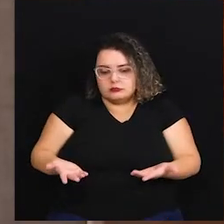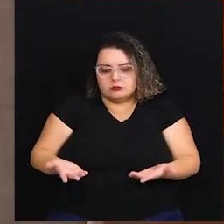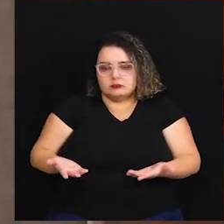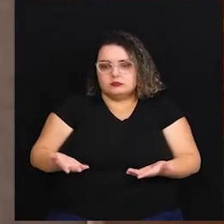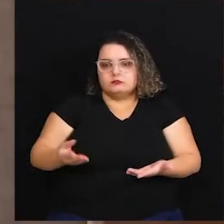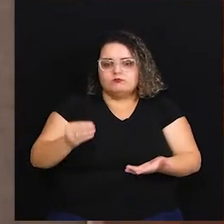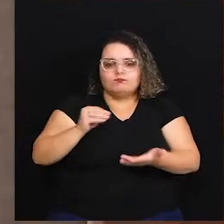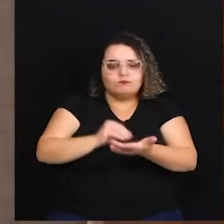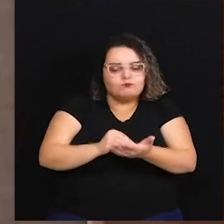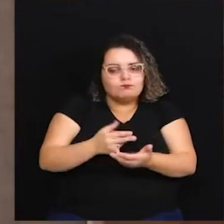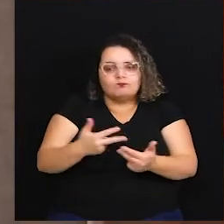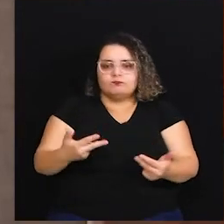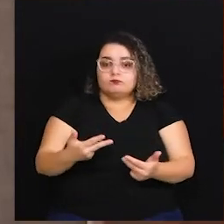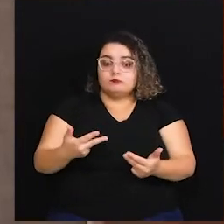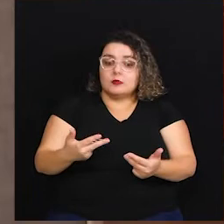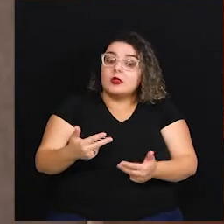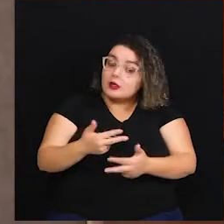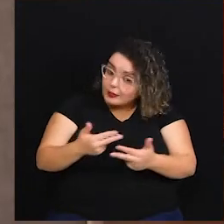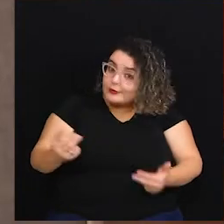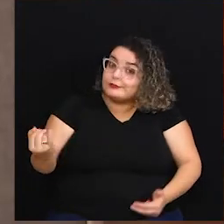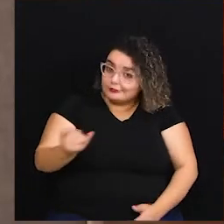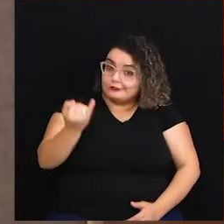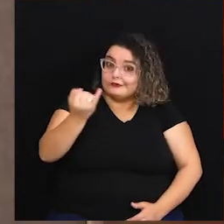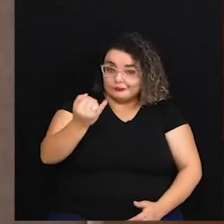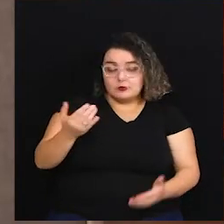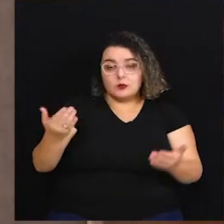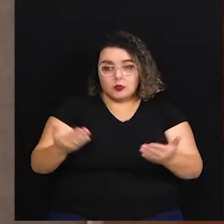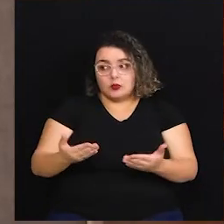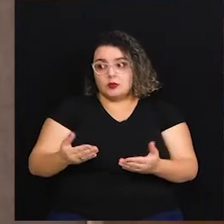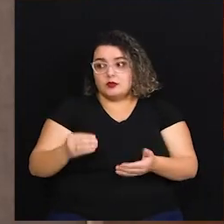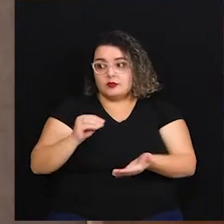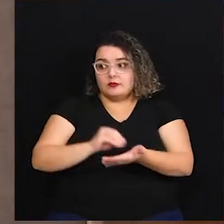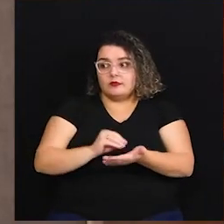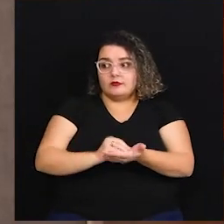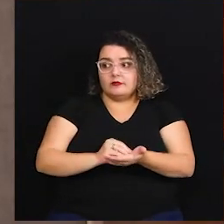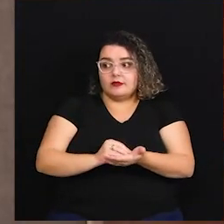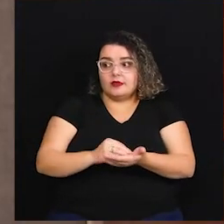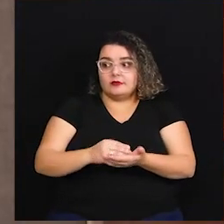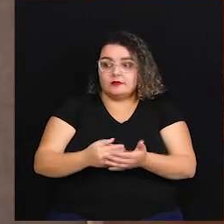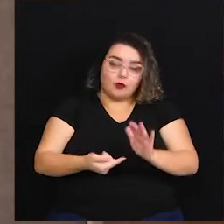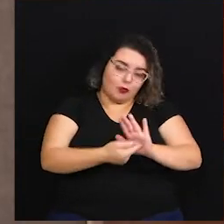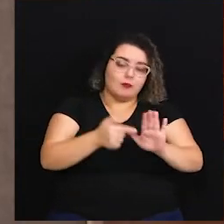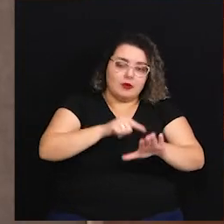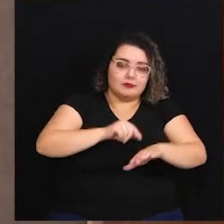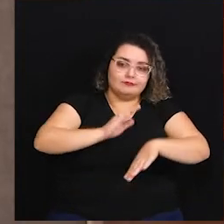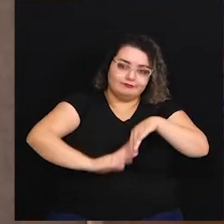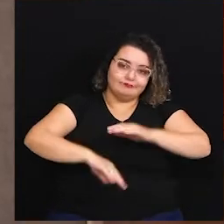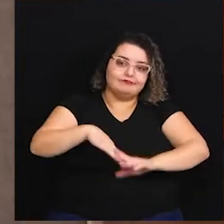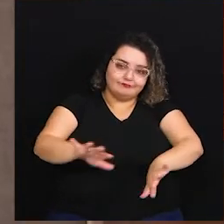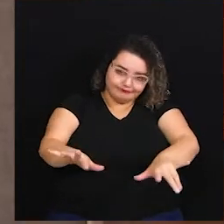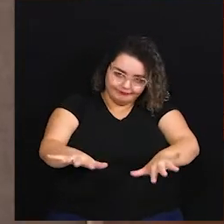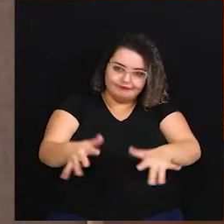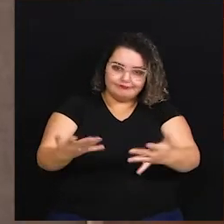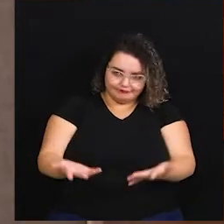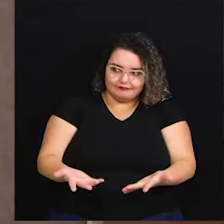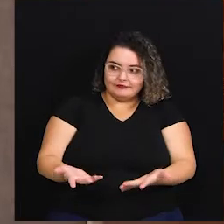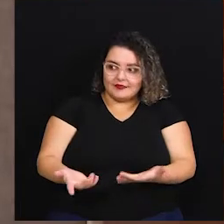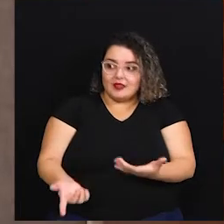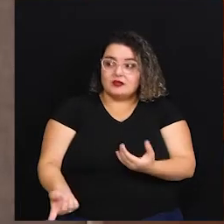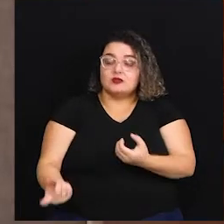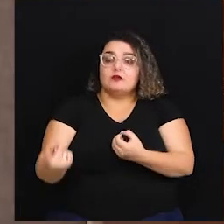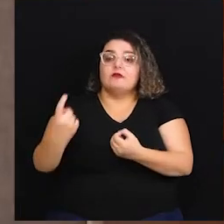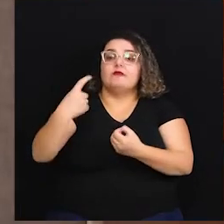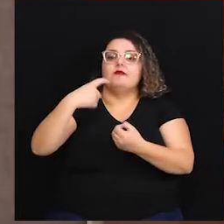a pouco, né, falta algo, e algo muito importante. Hoje falta meus braços, né? Sim. Que eu tô